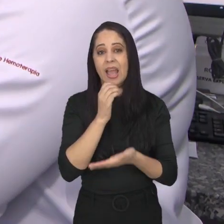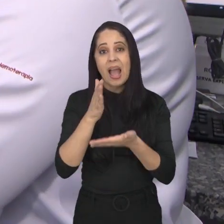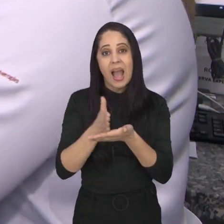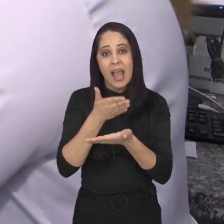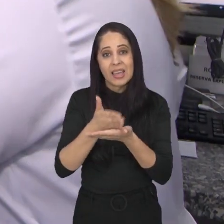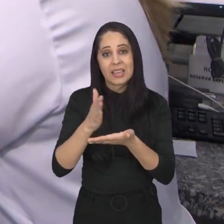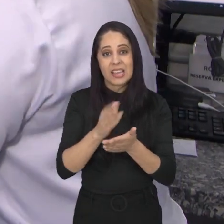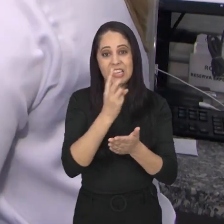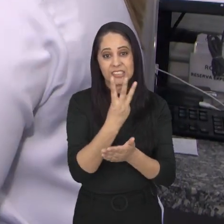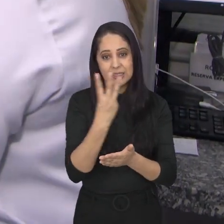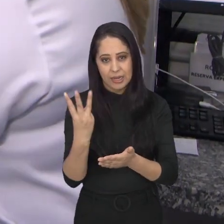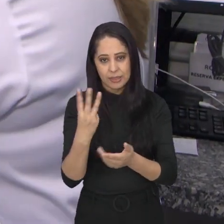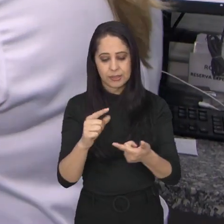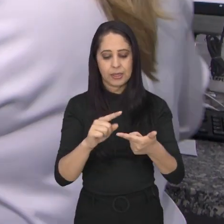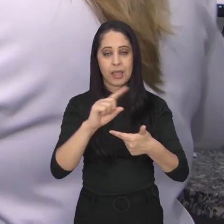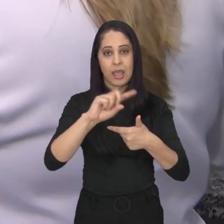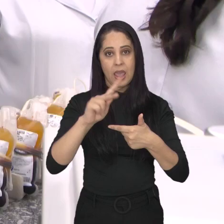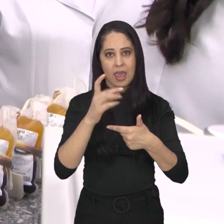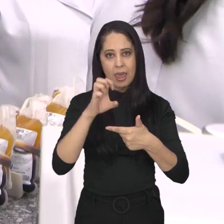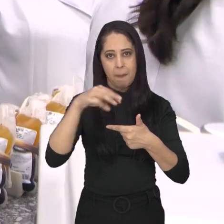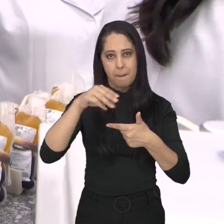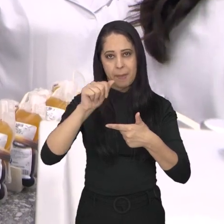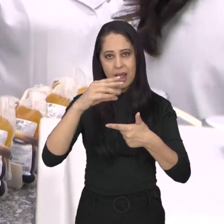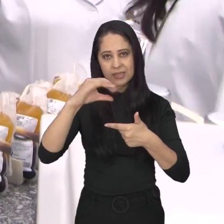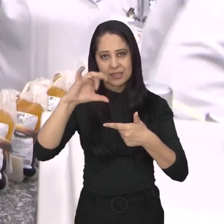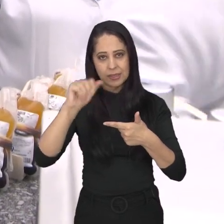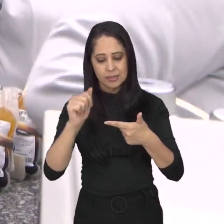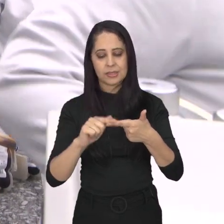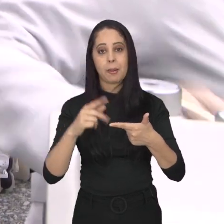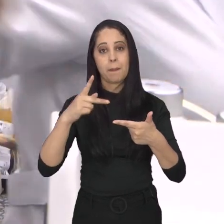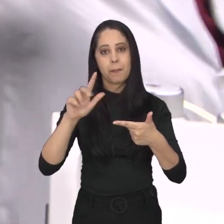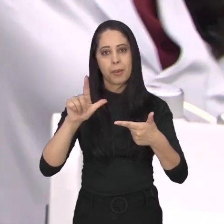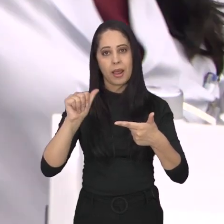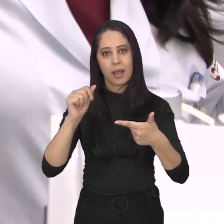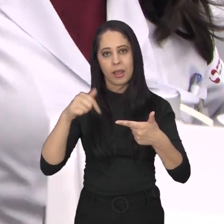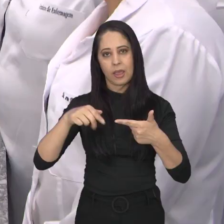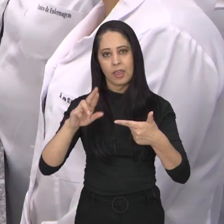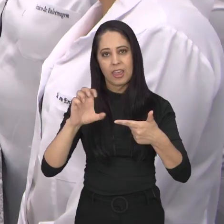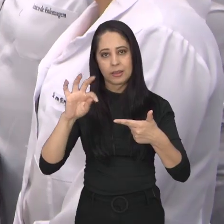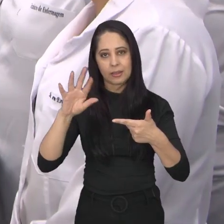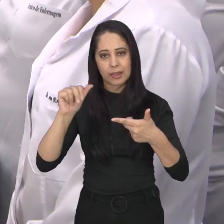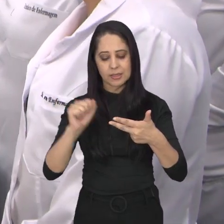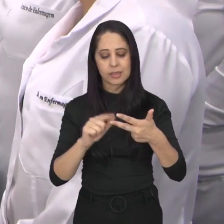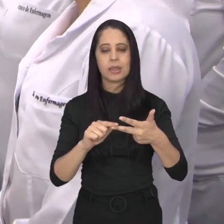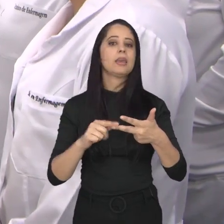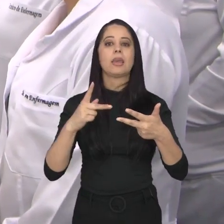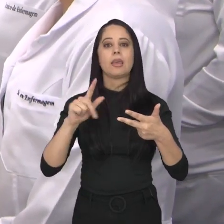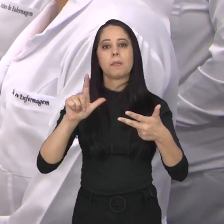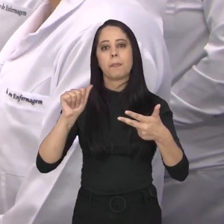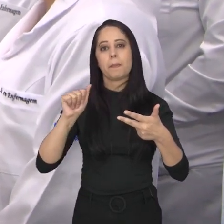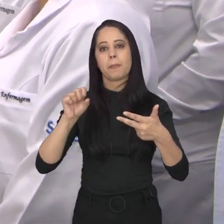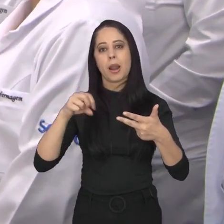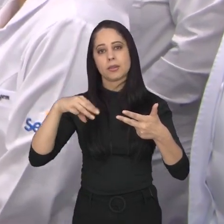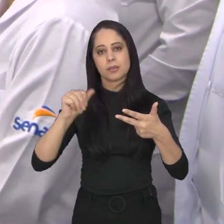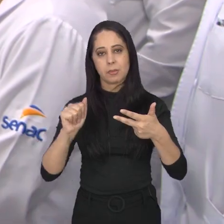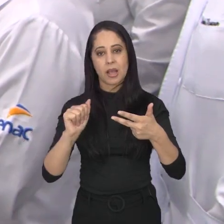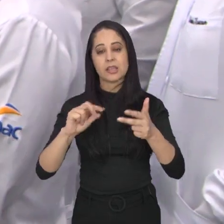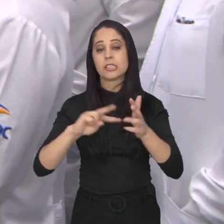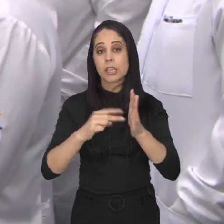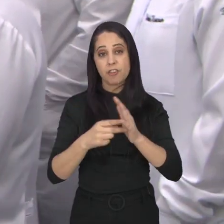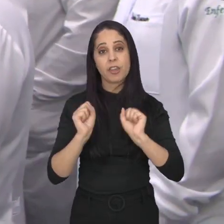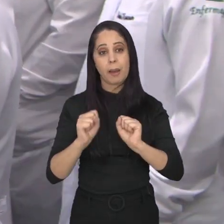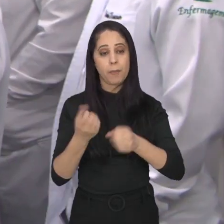que a gente tem uma demanda maior na transfusão do que na própria incidência da população. São, em média, 2.600